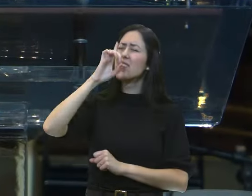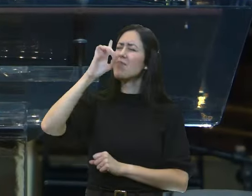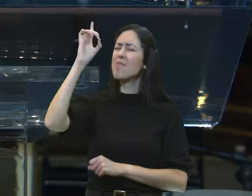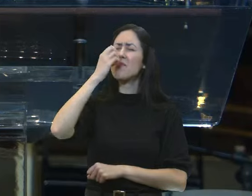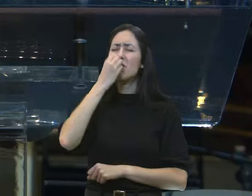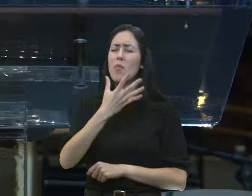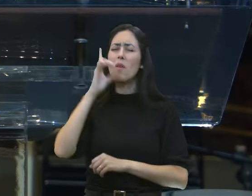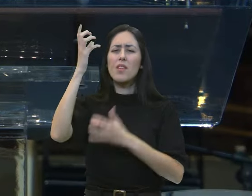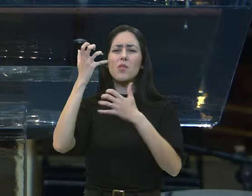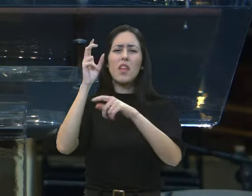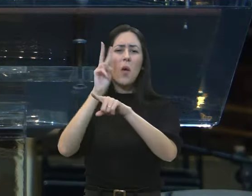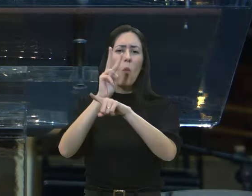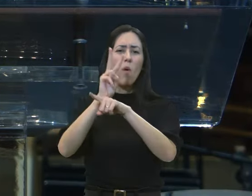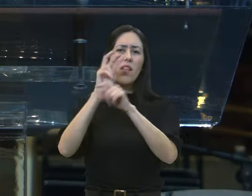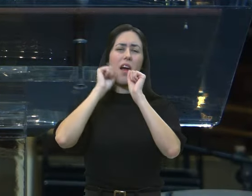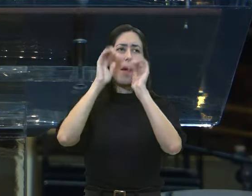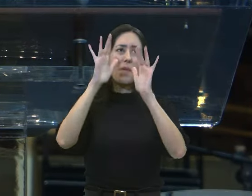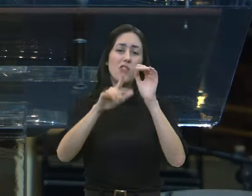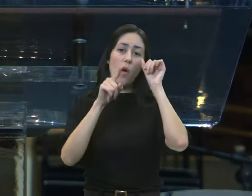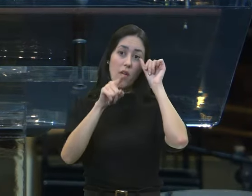abençoar a sua vida.